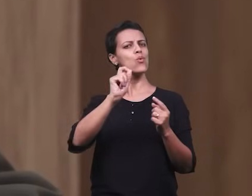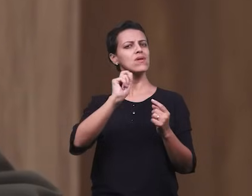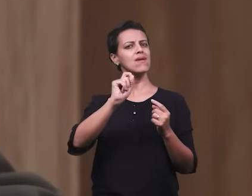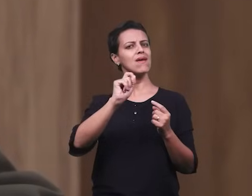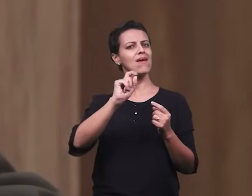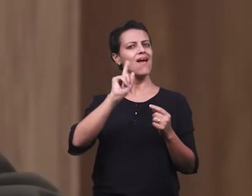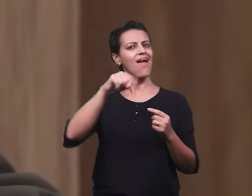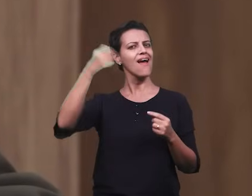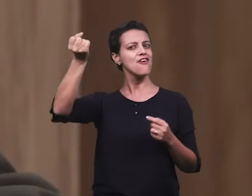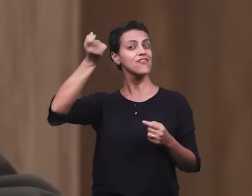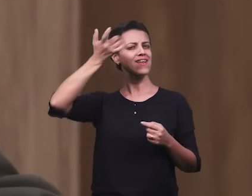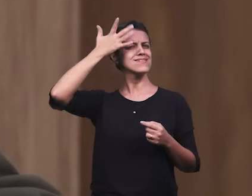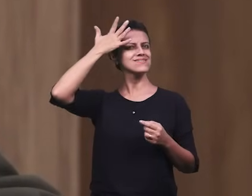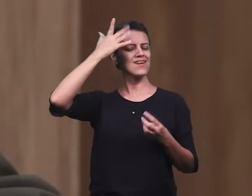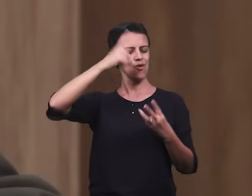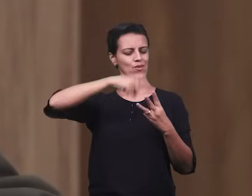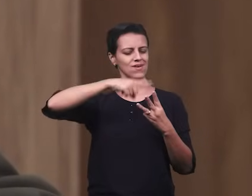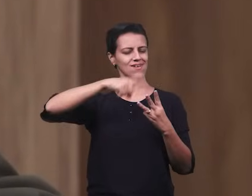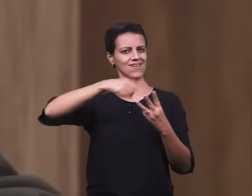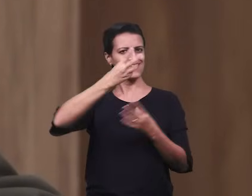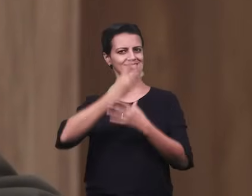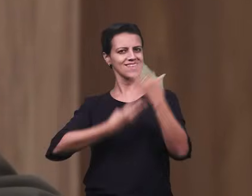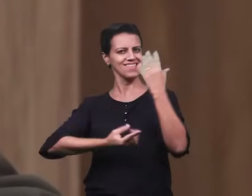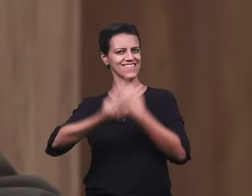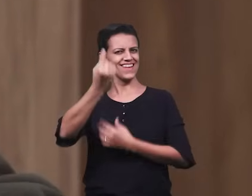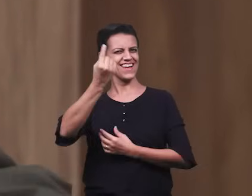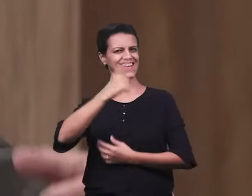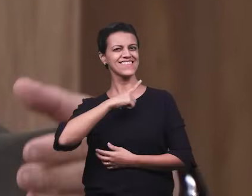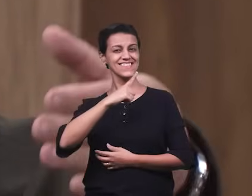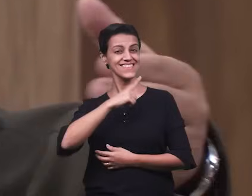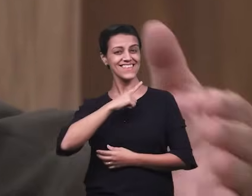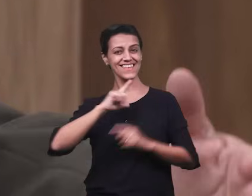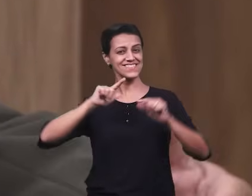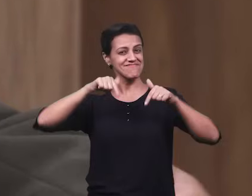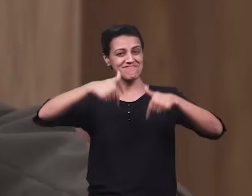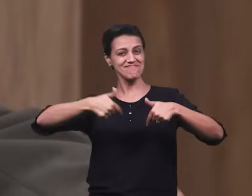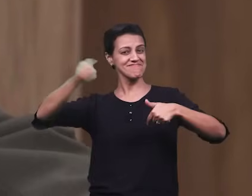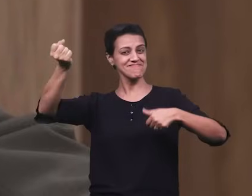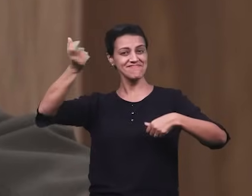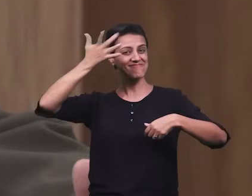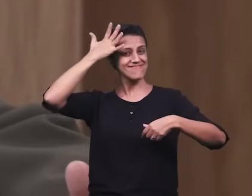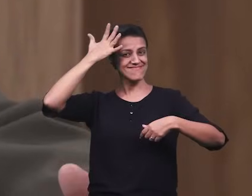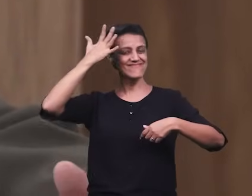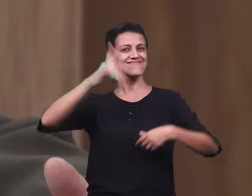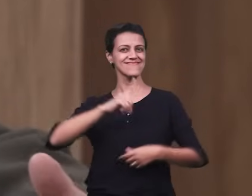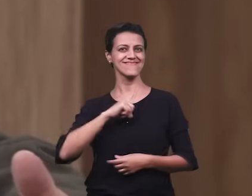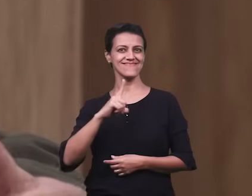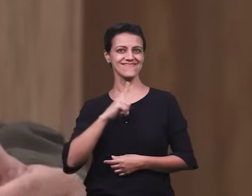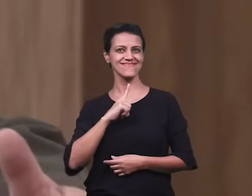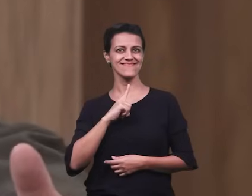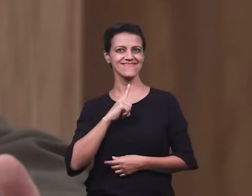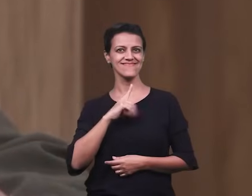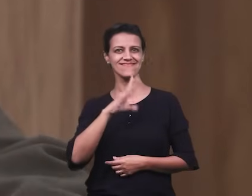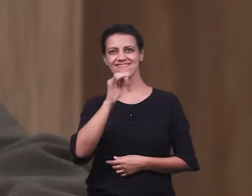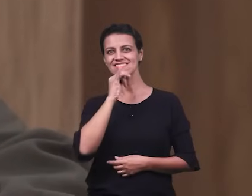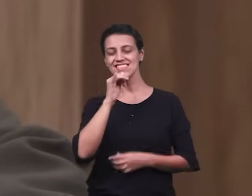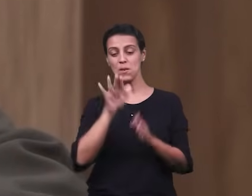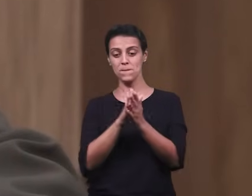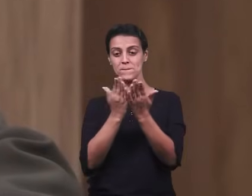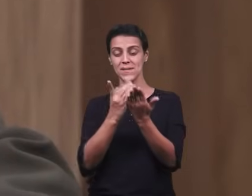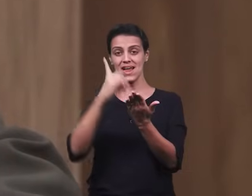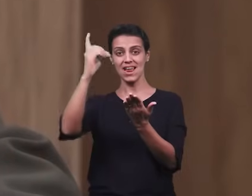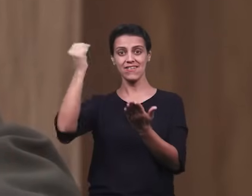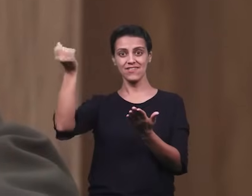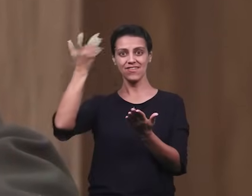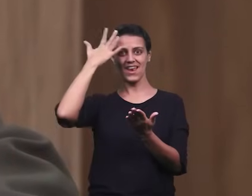E a ação da Trindade, ela está na palavra revelada. Então a gente busca muito, vai falar do Manaim, achar a palavra revelada que